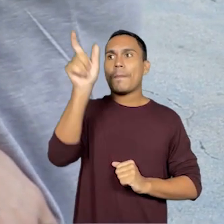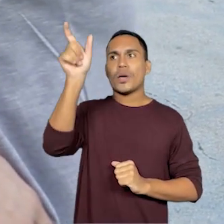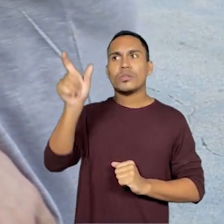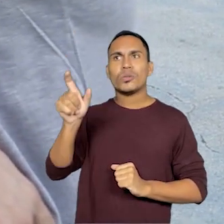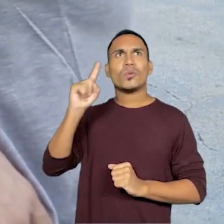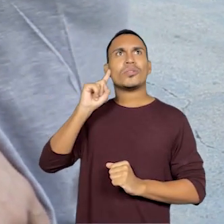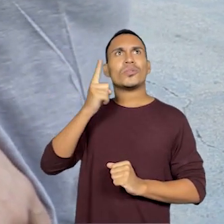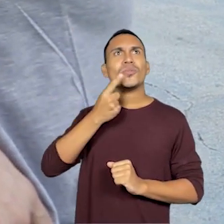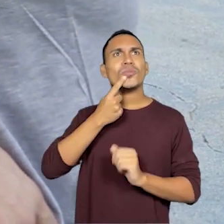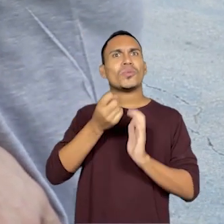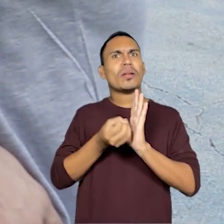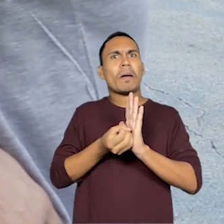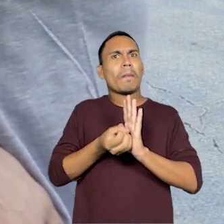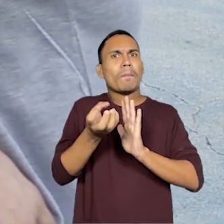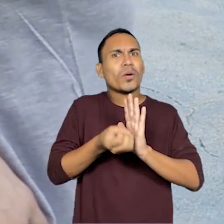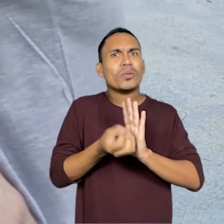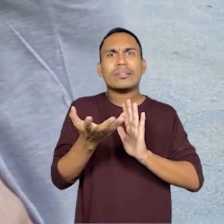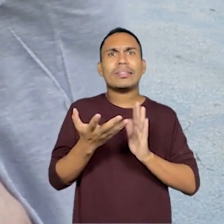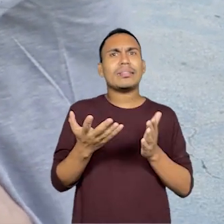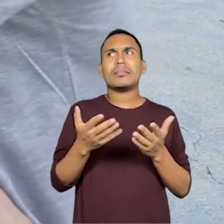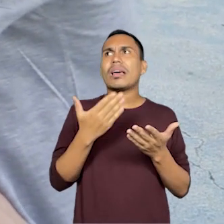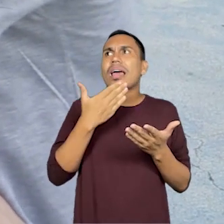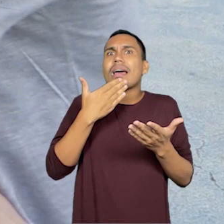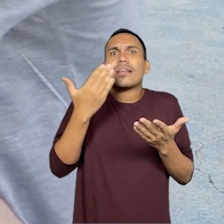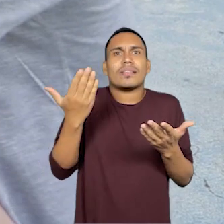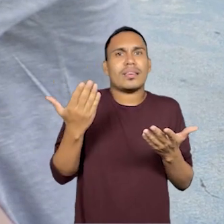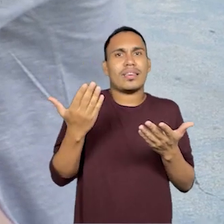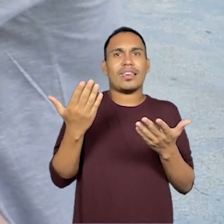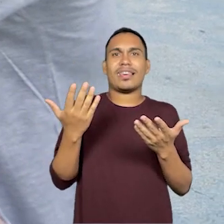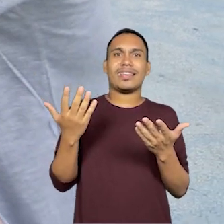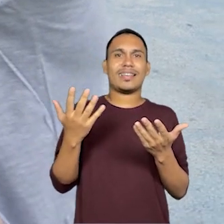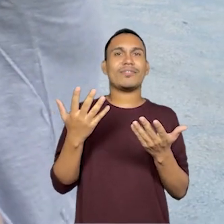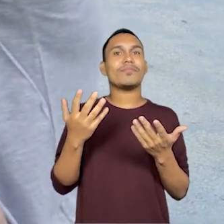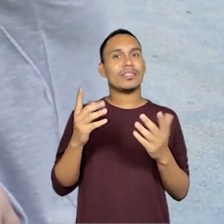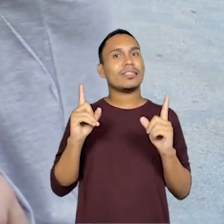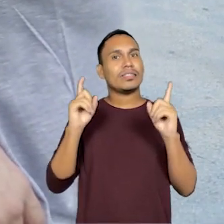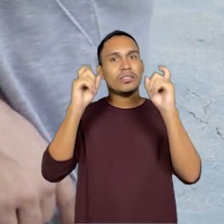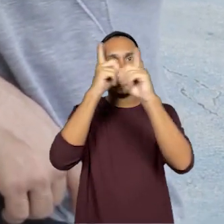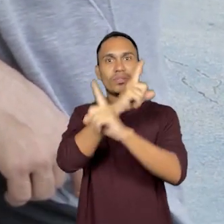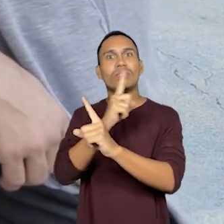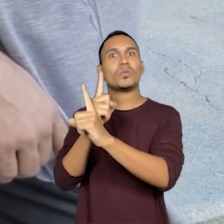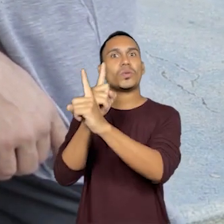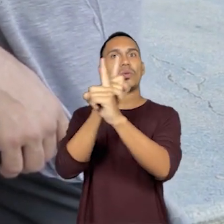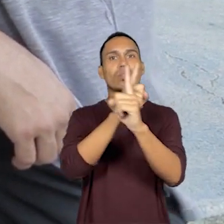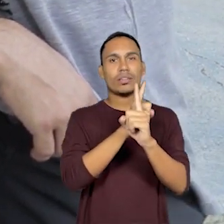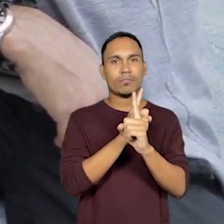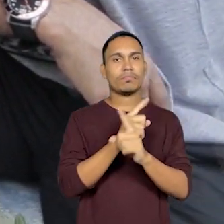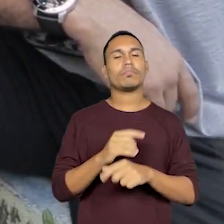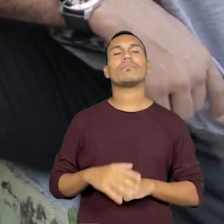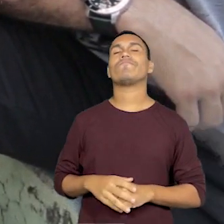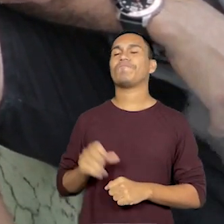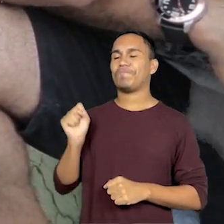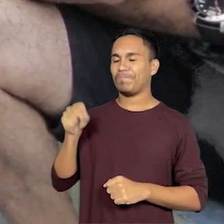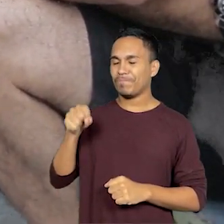que produzisse, que estivesse criando, que estivesse... E teve essa dificuldade, né? Tive muita dificuldade, porque é isso. Se a gente não cria